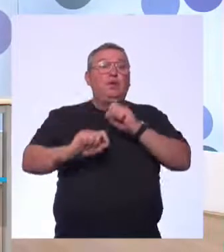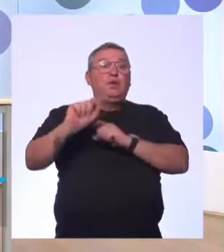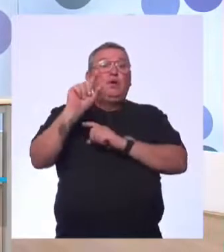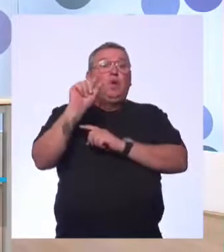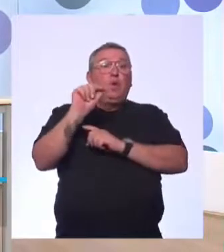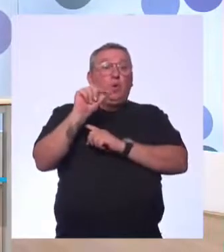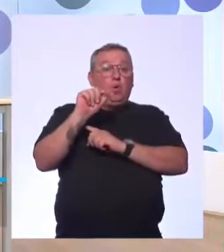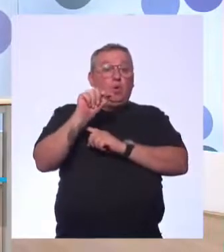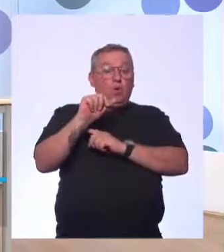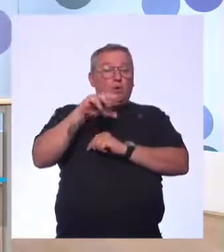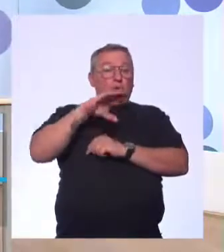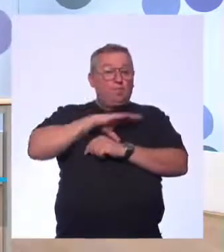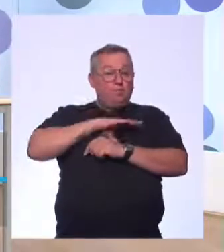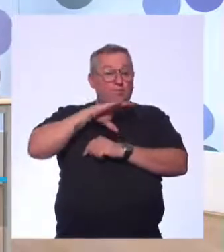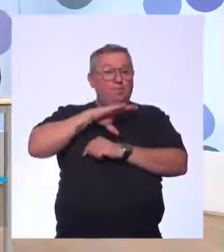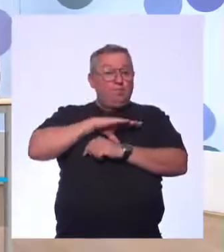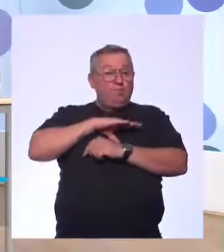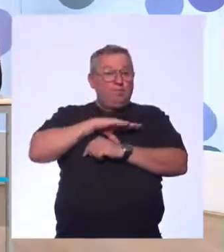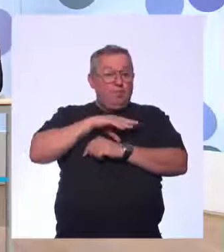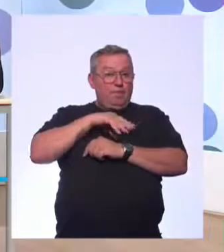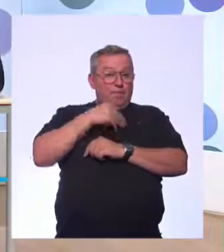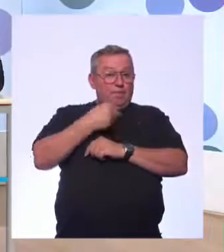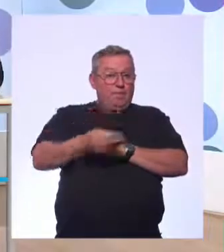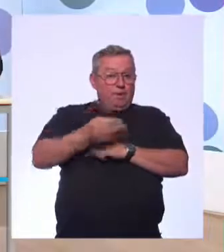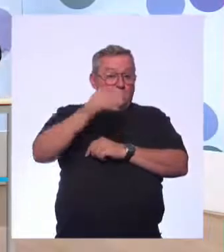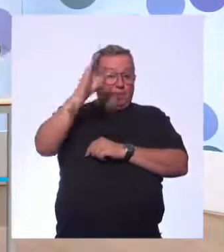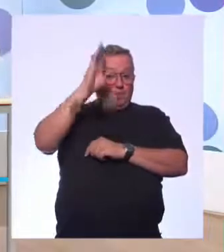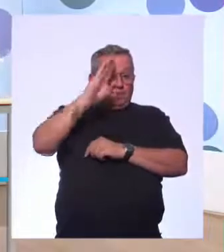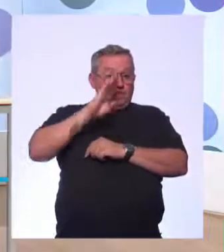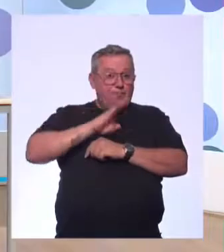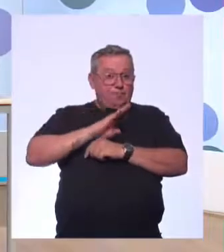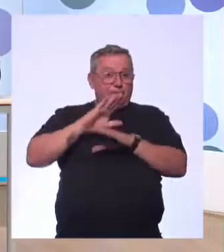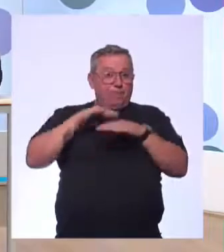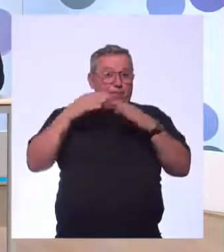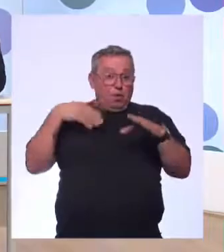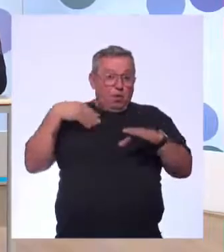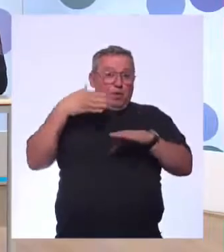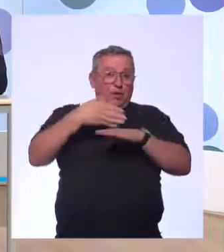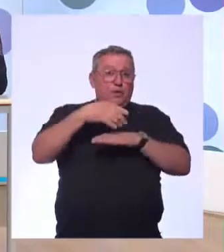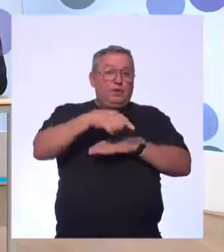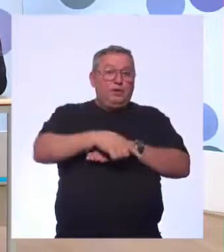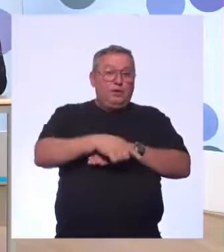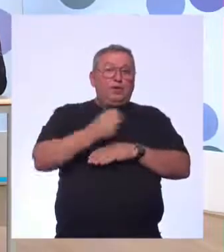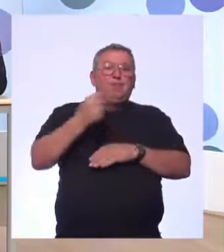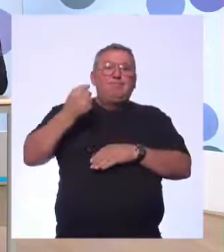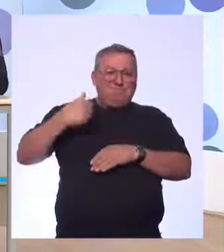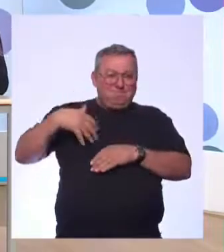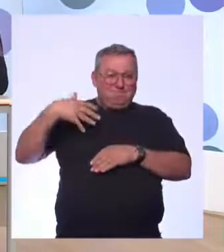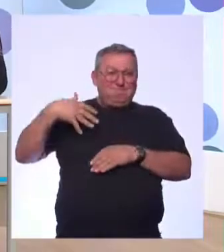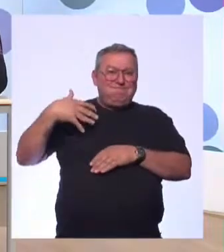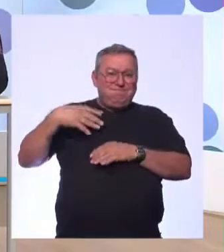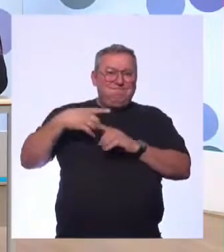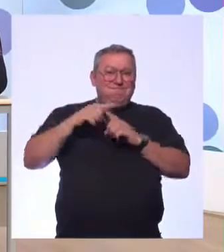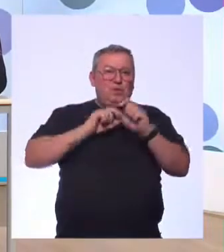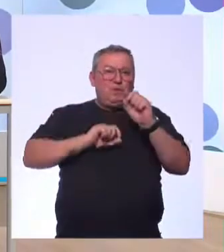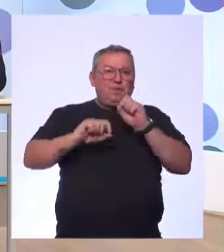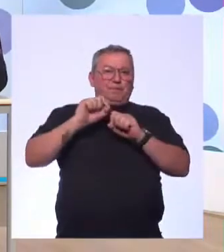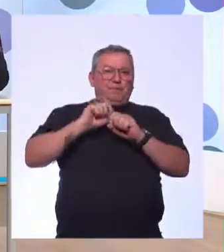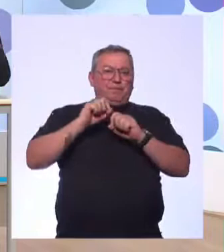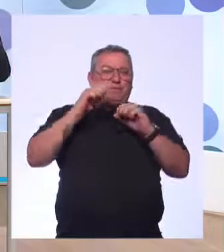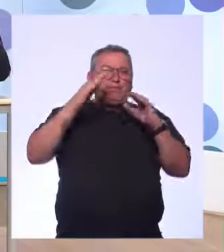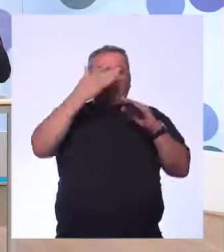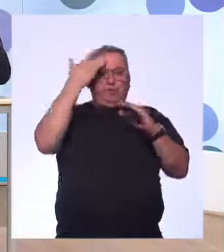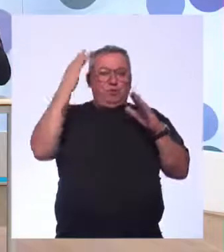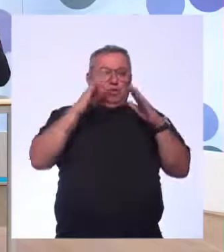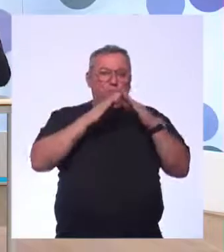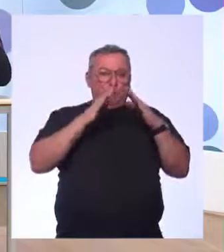a corte portuguesa deu ao país ao se instalar aqui. Então, teve até aquela questão da